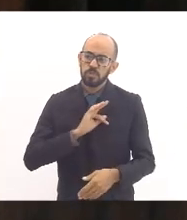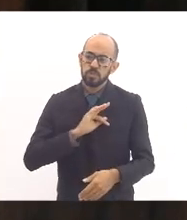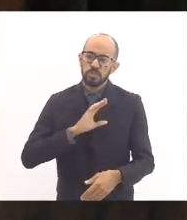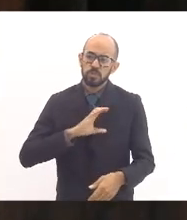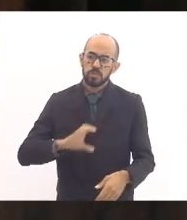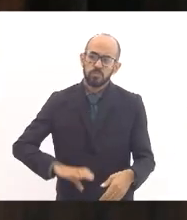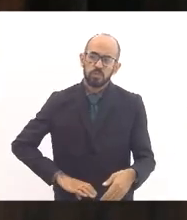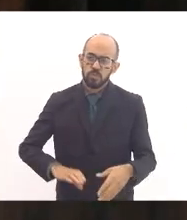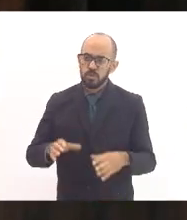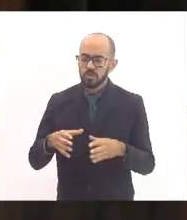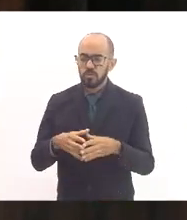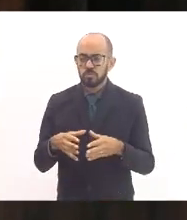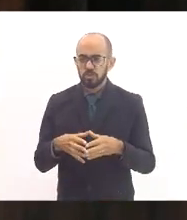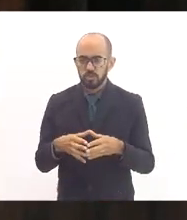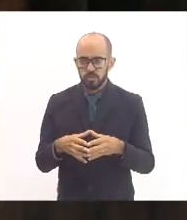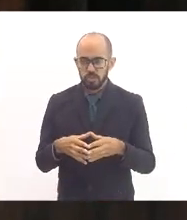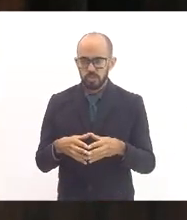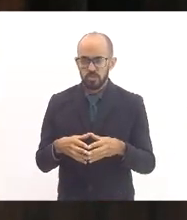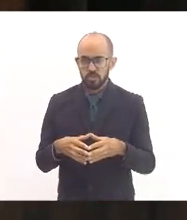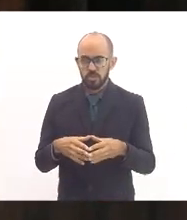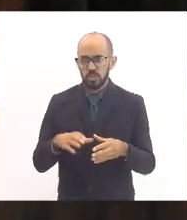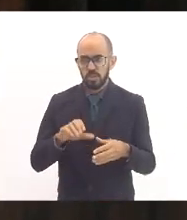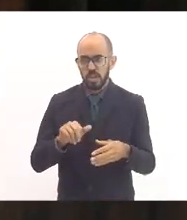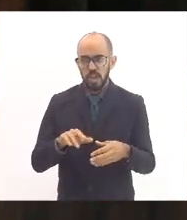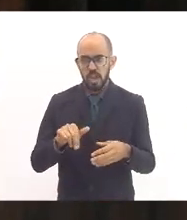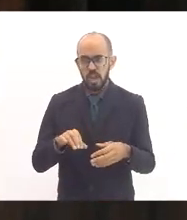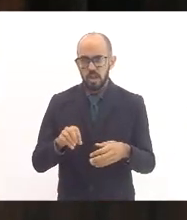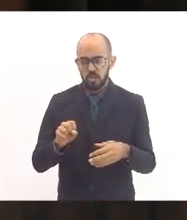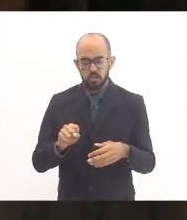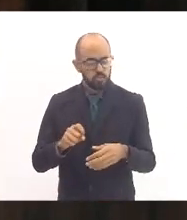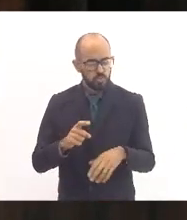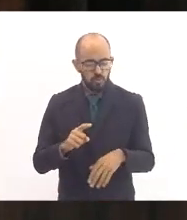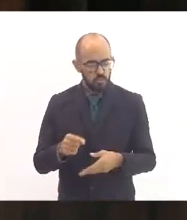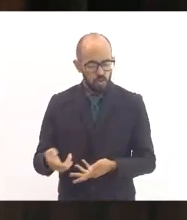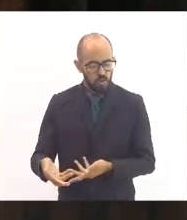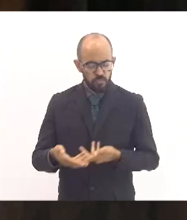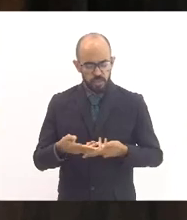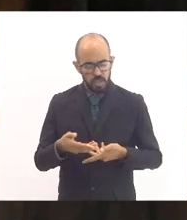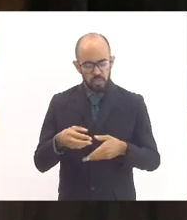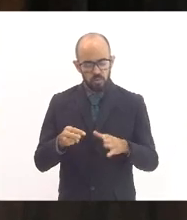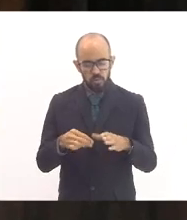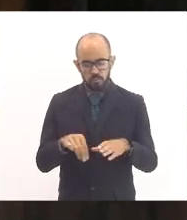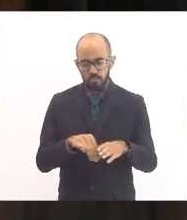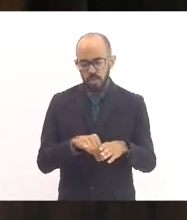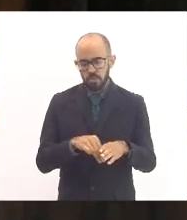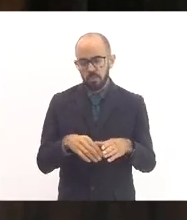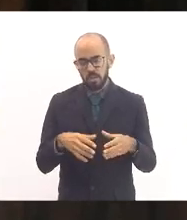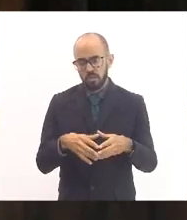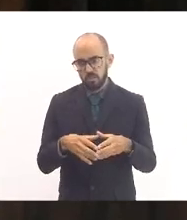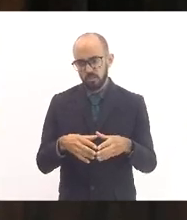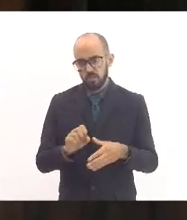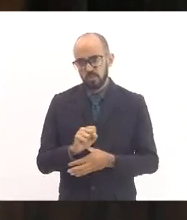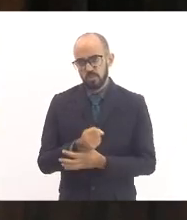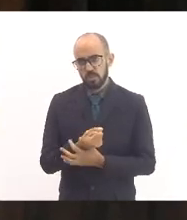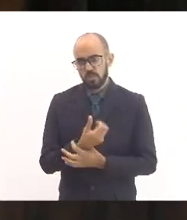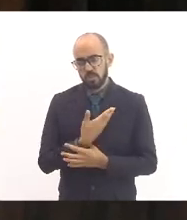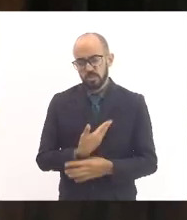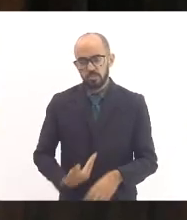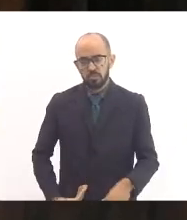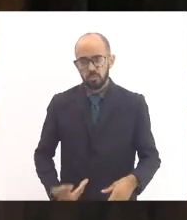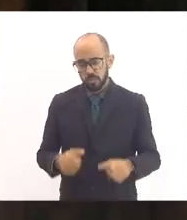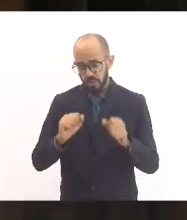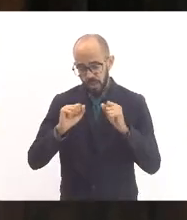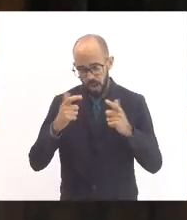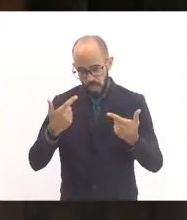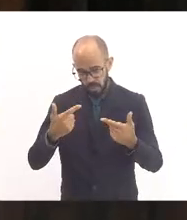ao que me consta a deputado Carlos Augusto não foi chamado como membro da comissão de segurança pública da Assembleia